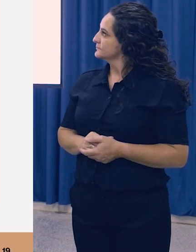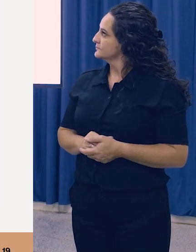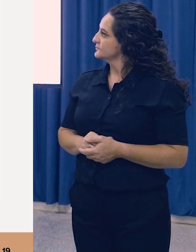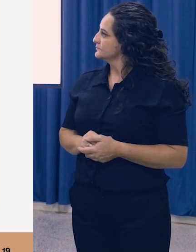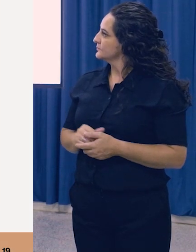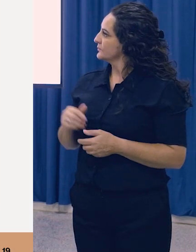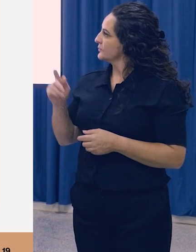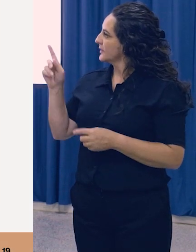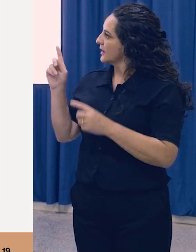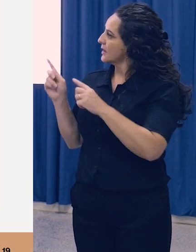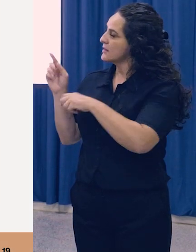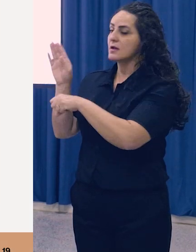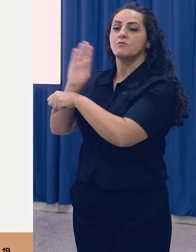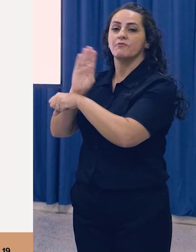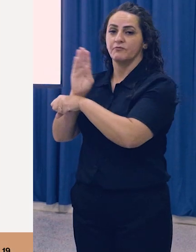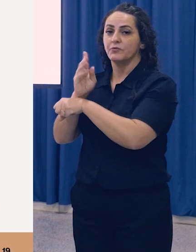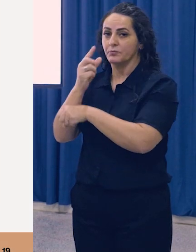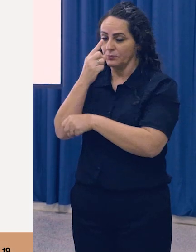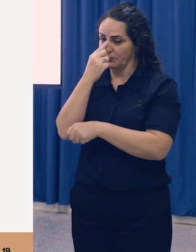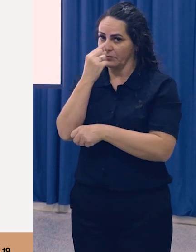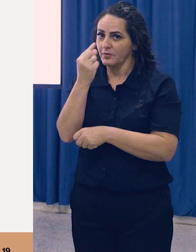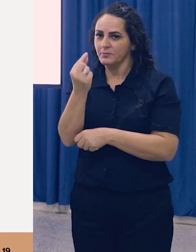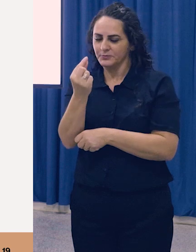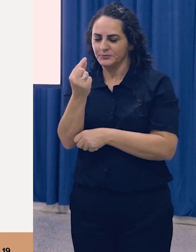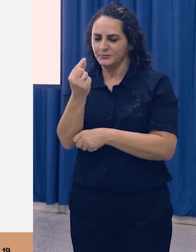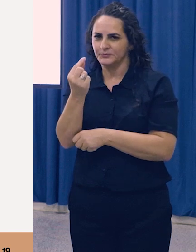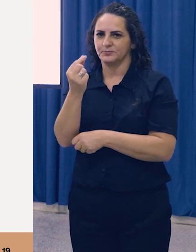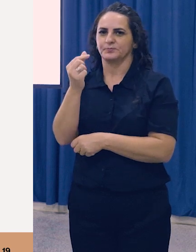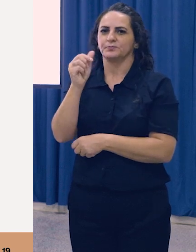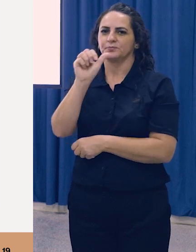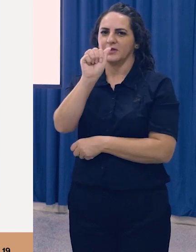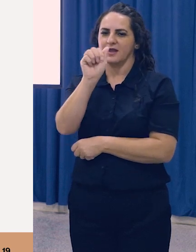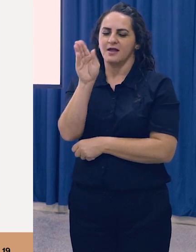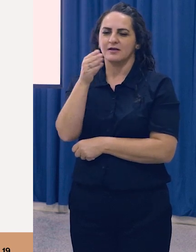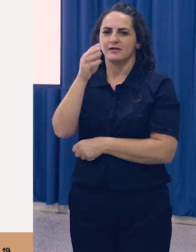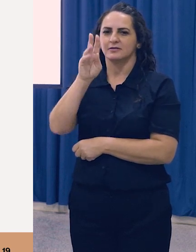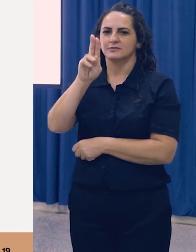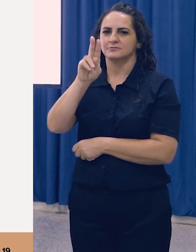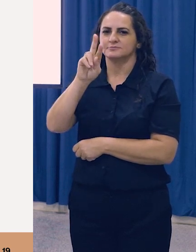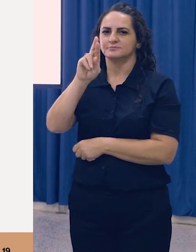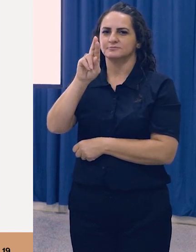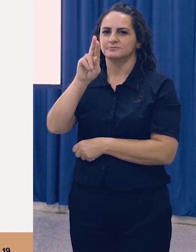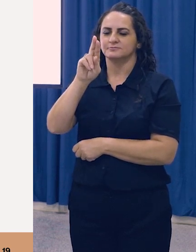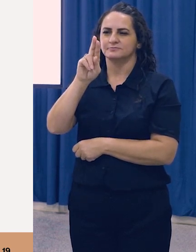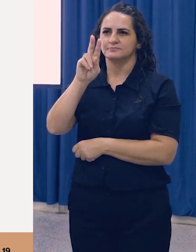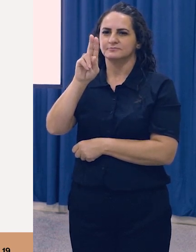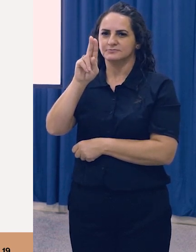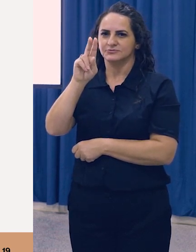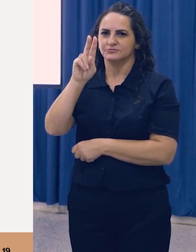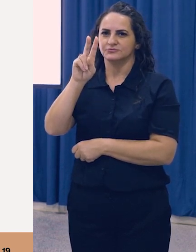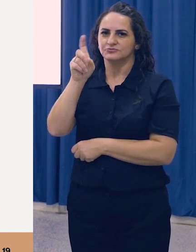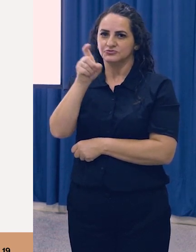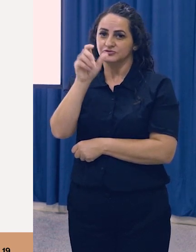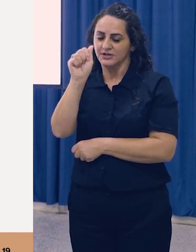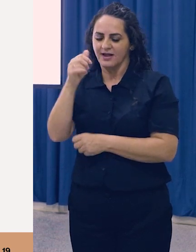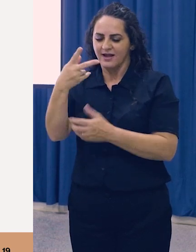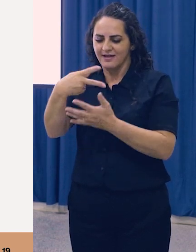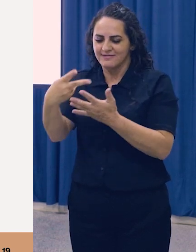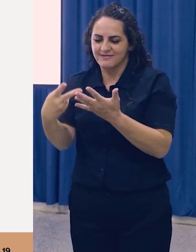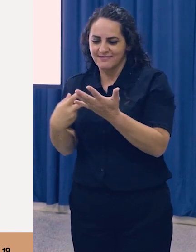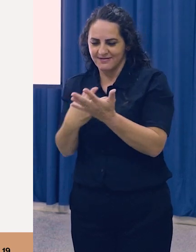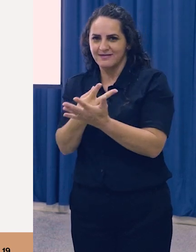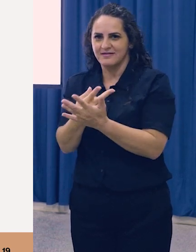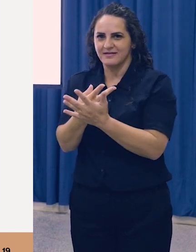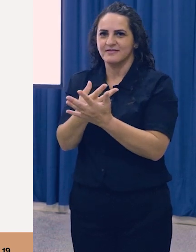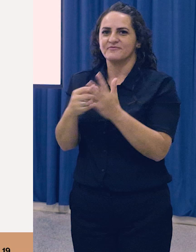O filme A Bruxa, ele trouxe algo bem bacana. Os fãs do filme, eles desenhavam, né, faziam fanarts, que são essas